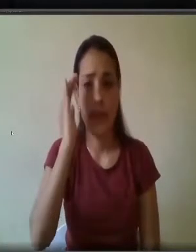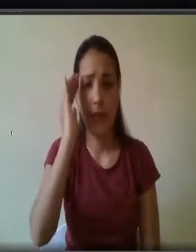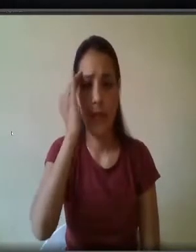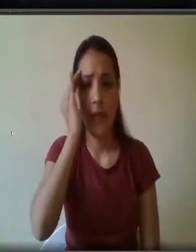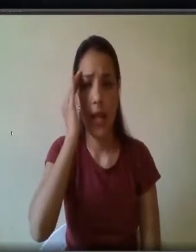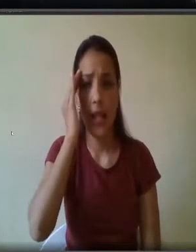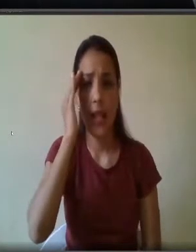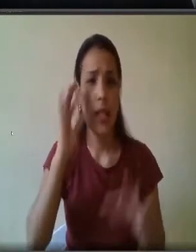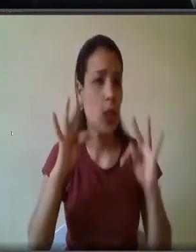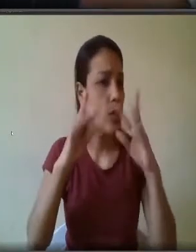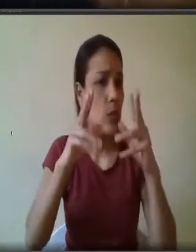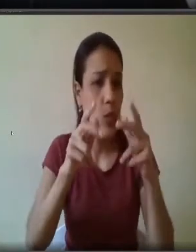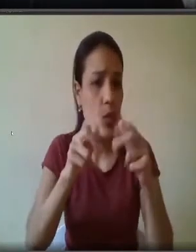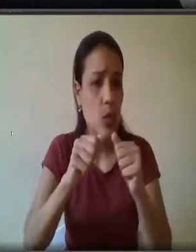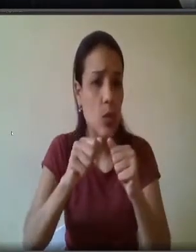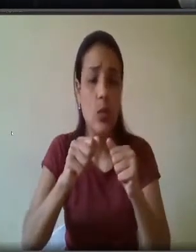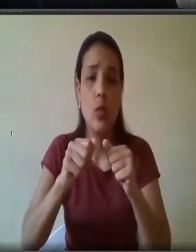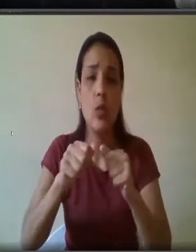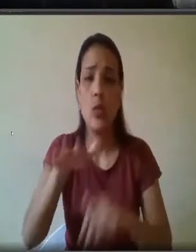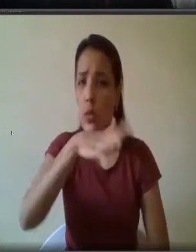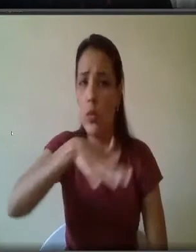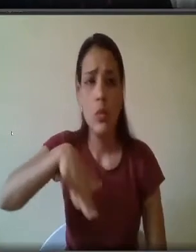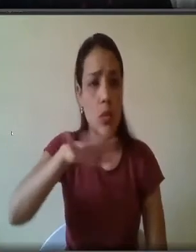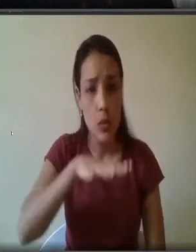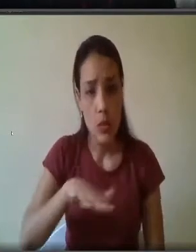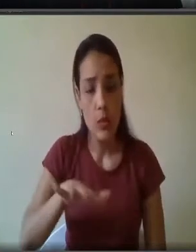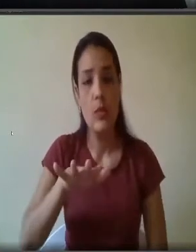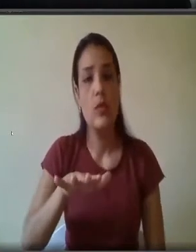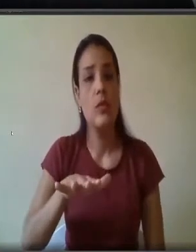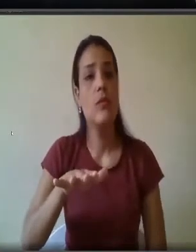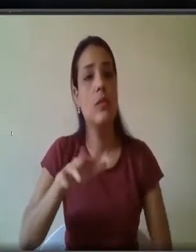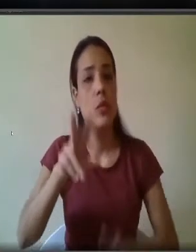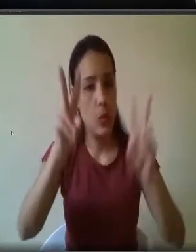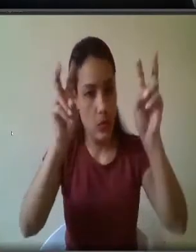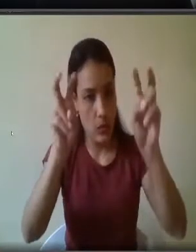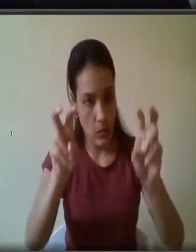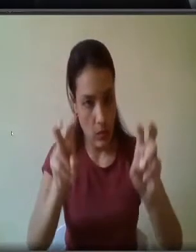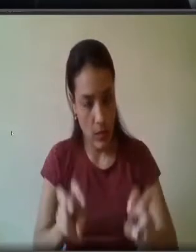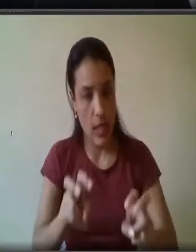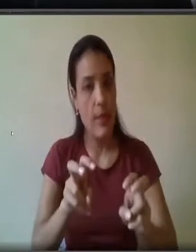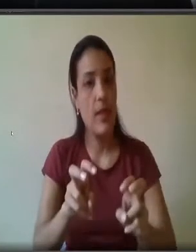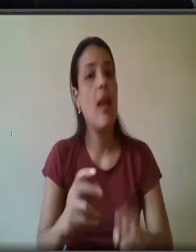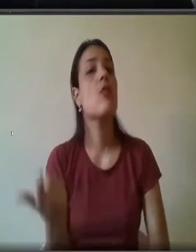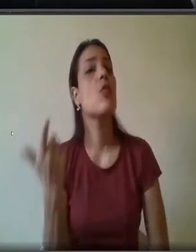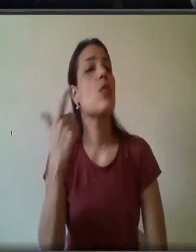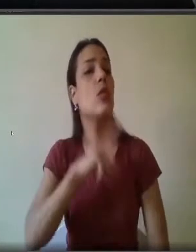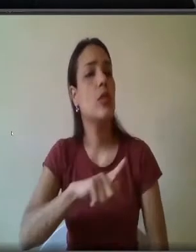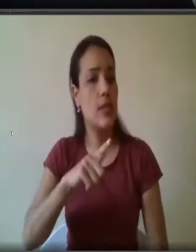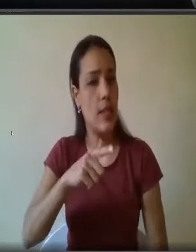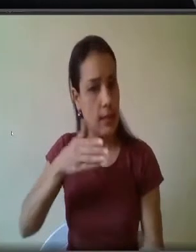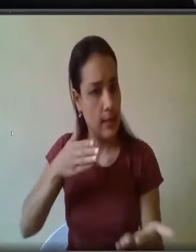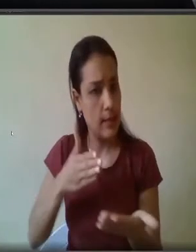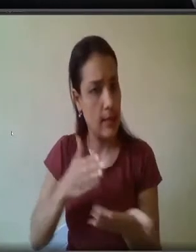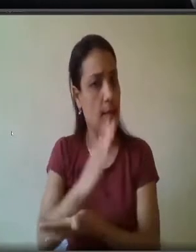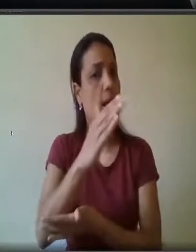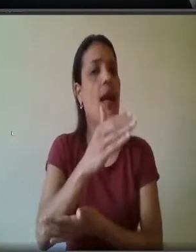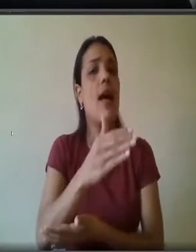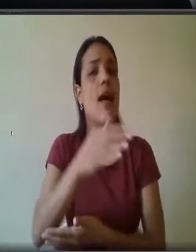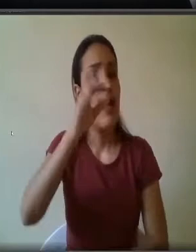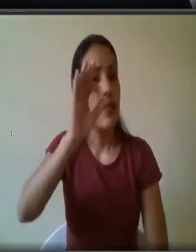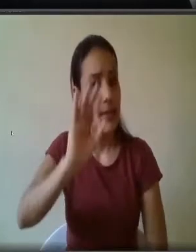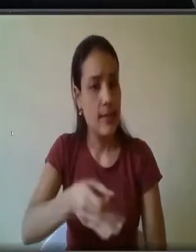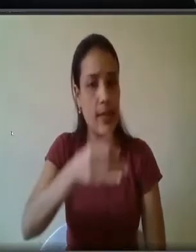numa prova de geografia, e é para fechar as 10 questões mesmo, tá? Então, eu geralmente começo a